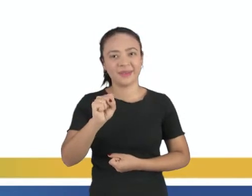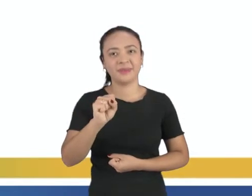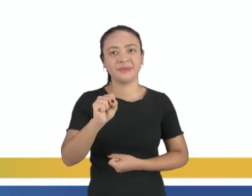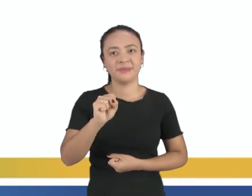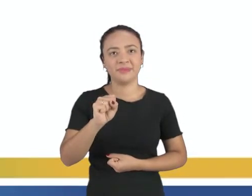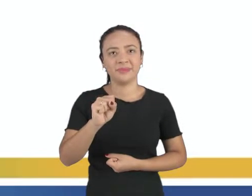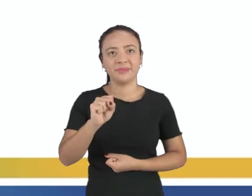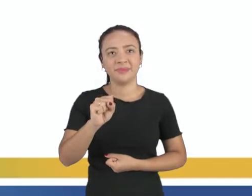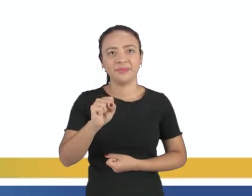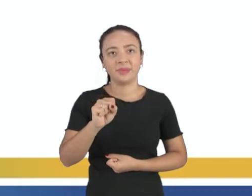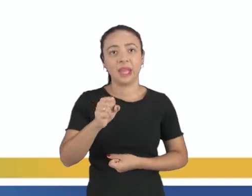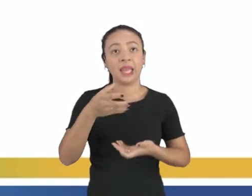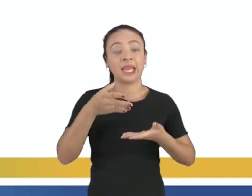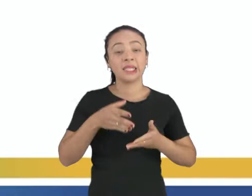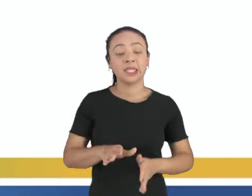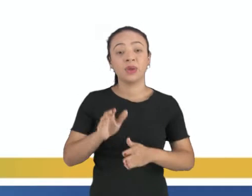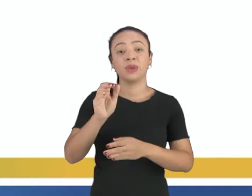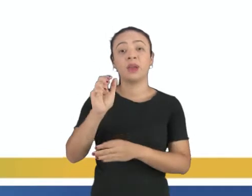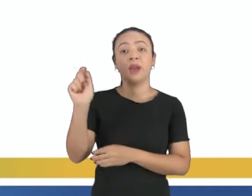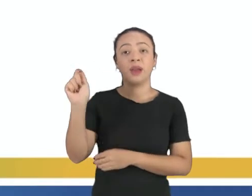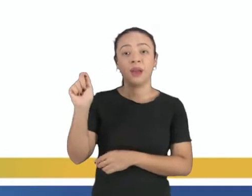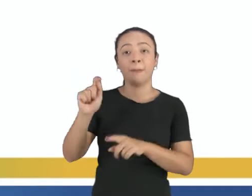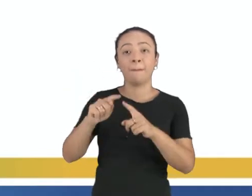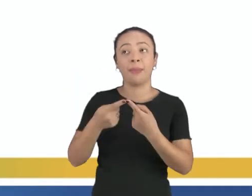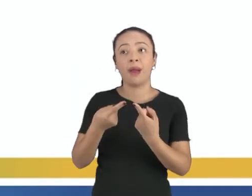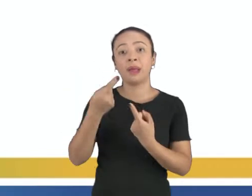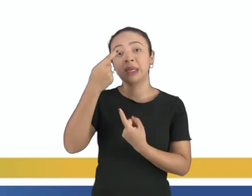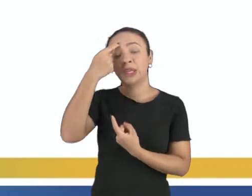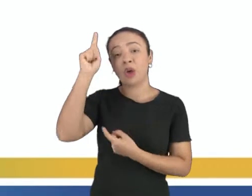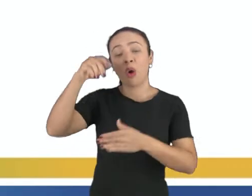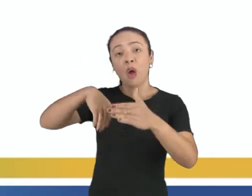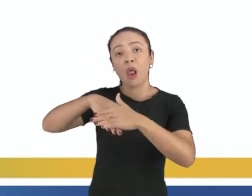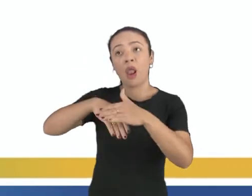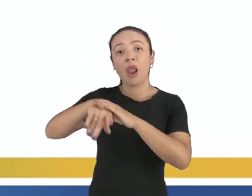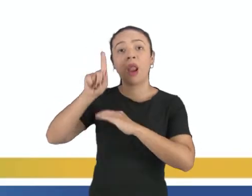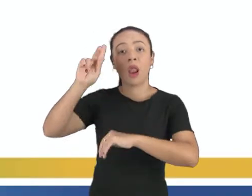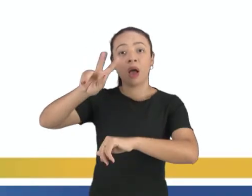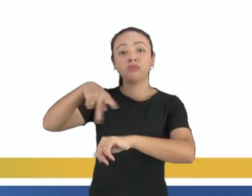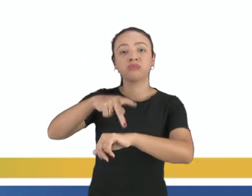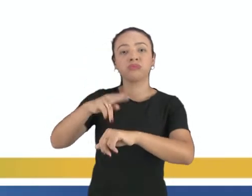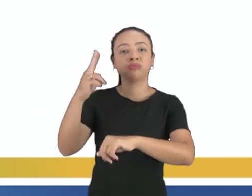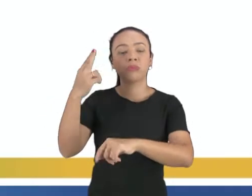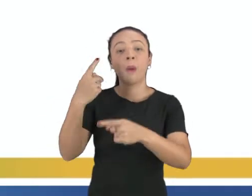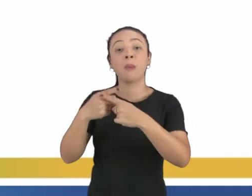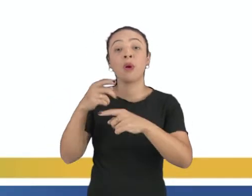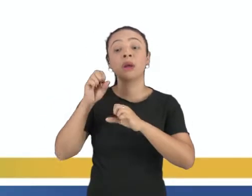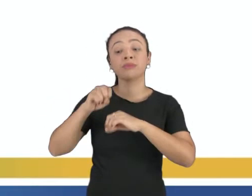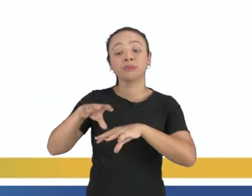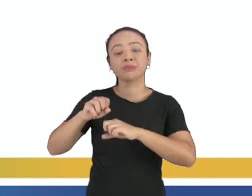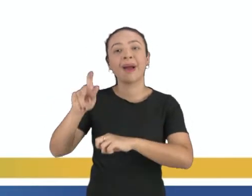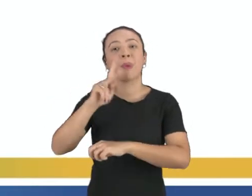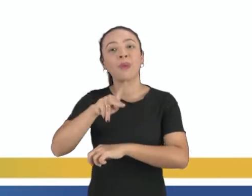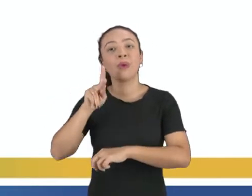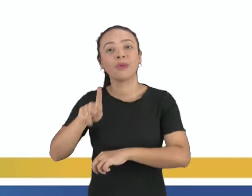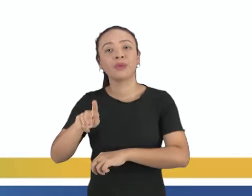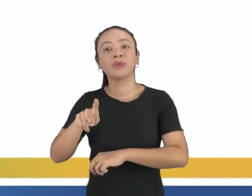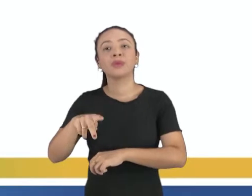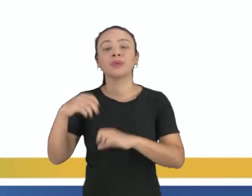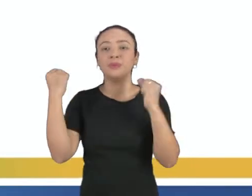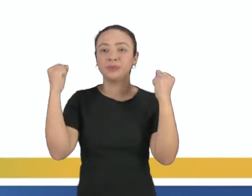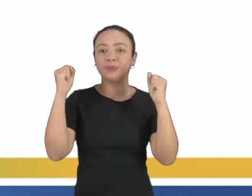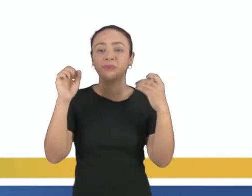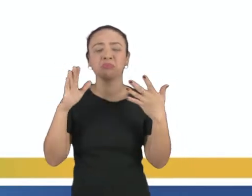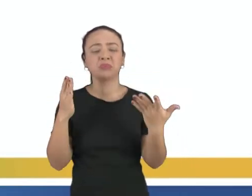tá? Ele é argentino, mas ele criou o futsal lá no Uruguai, onde ele ministrava aulas de educação física. Então note, o que